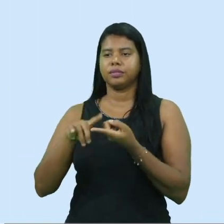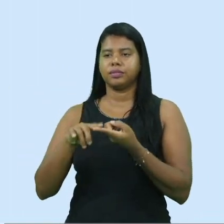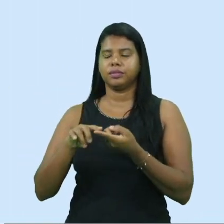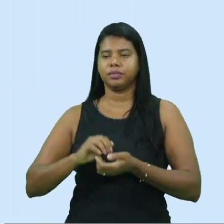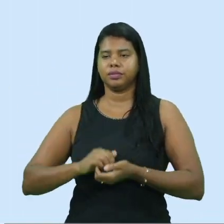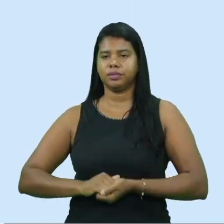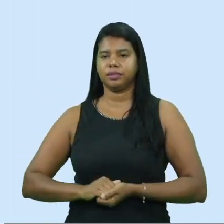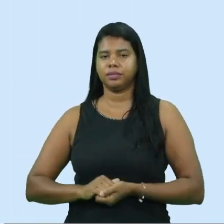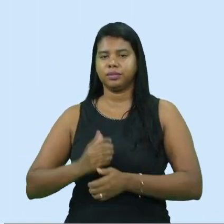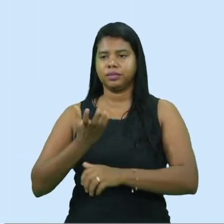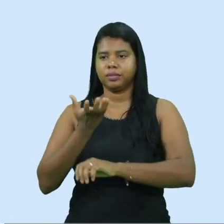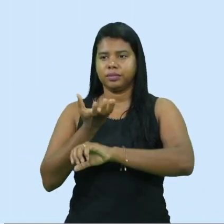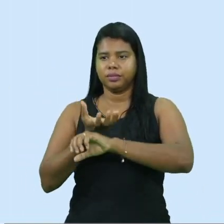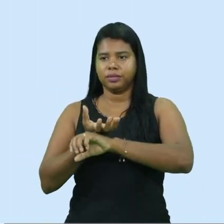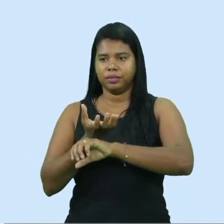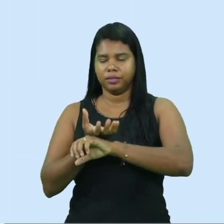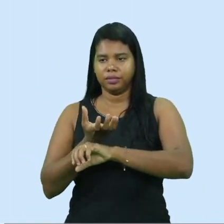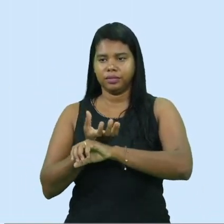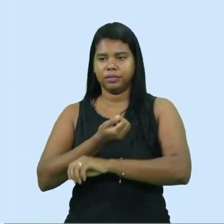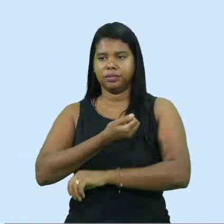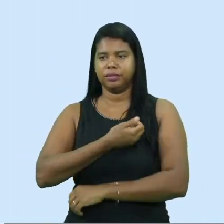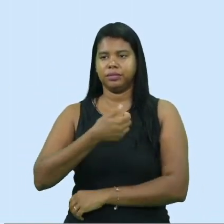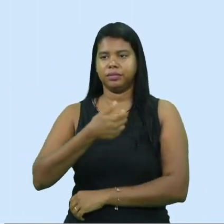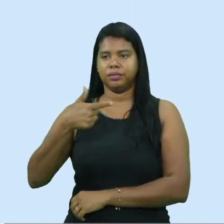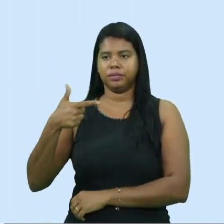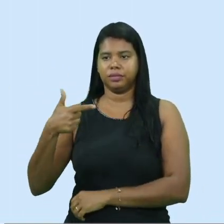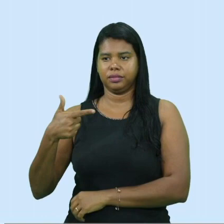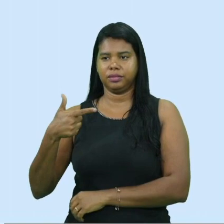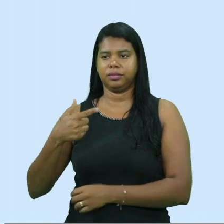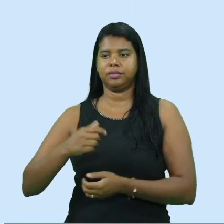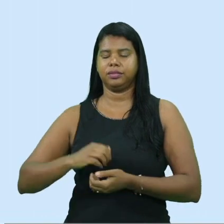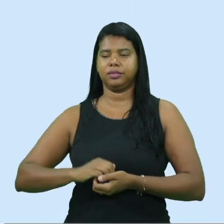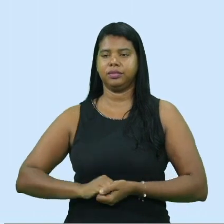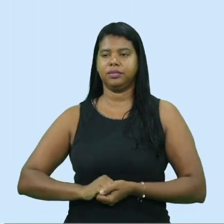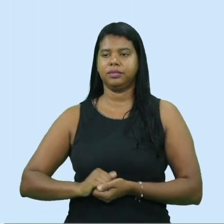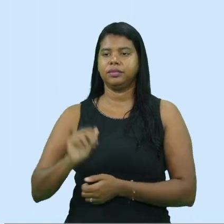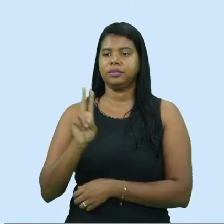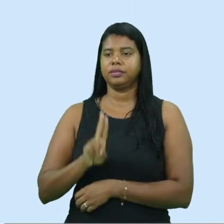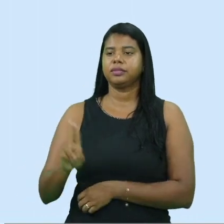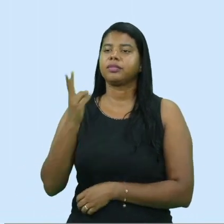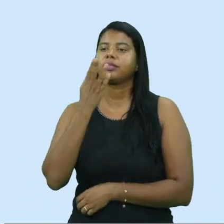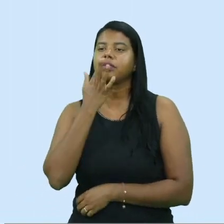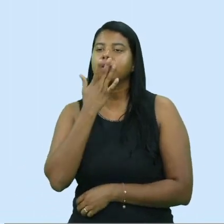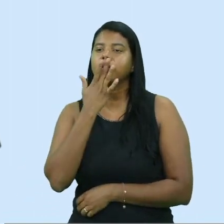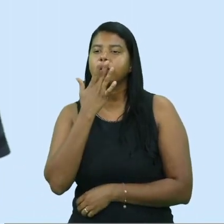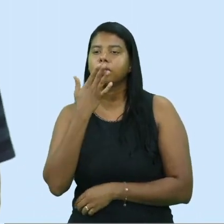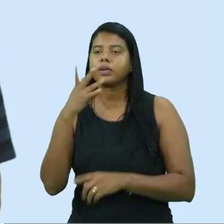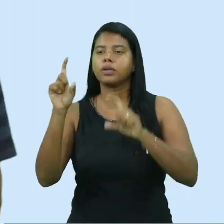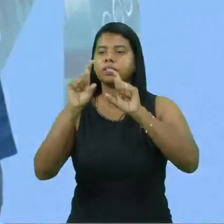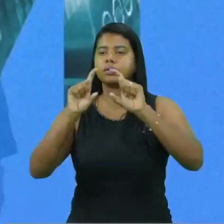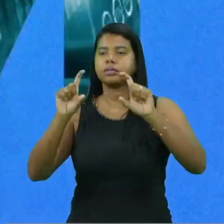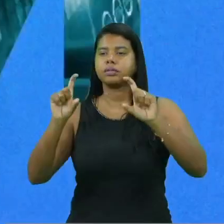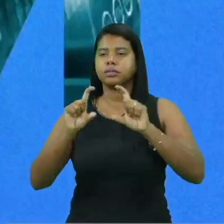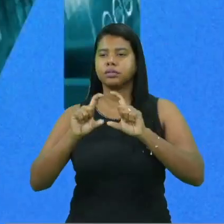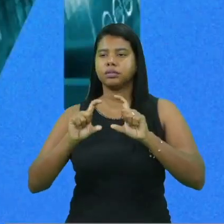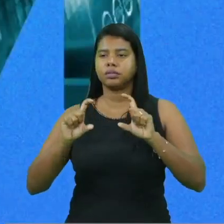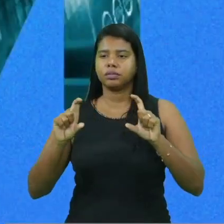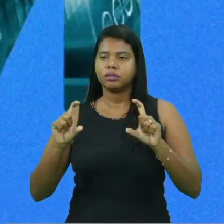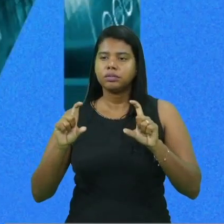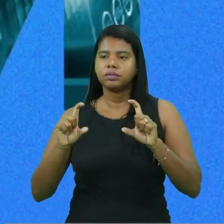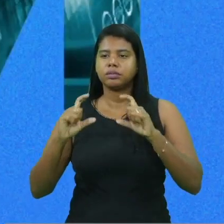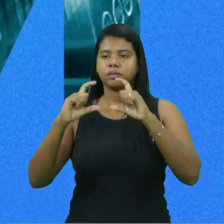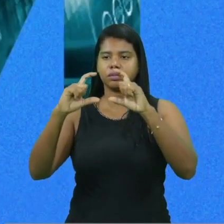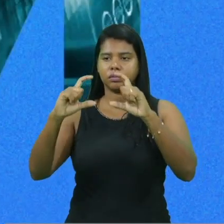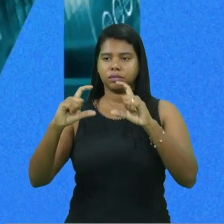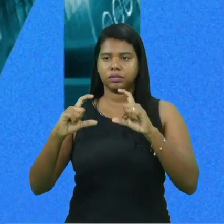Nessa competência, que é a competência 2, que é utilizar cores e tipografias de forma adequada